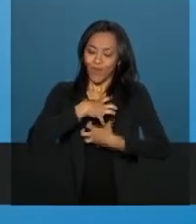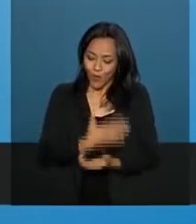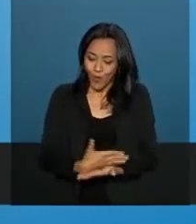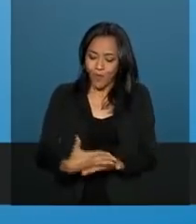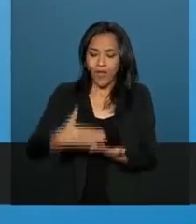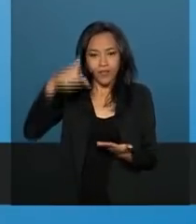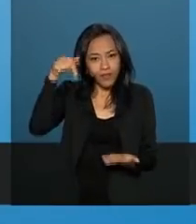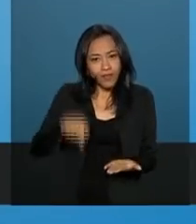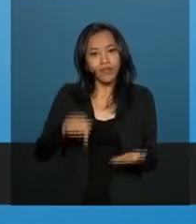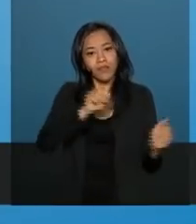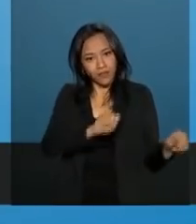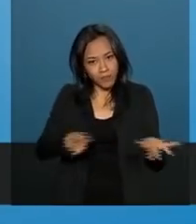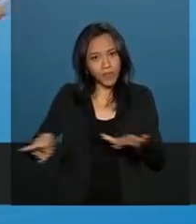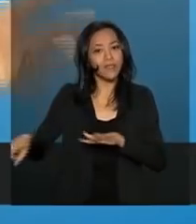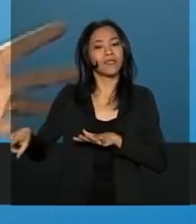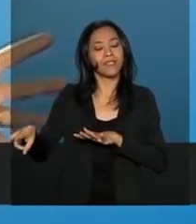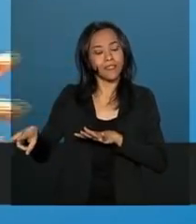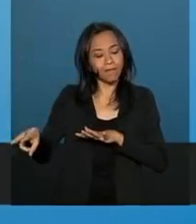semana,